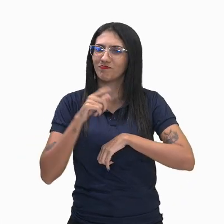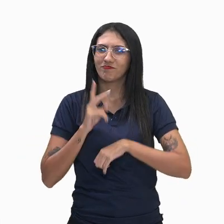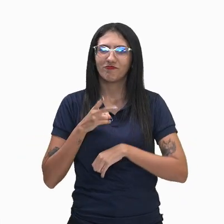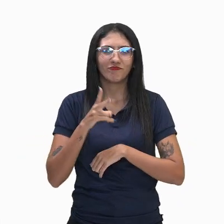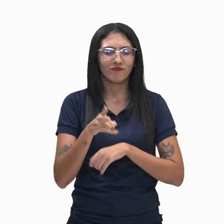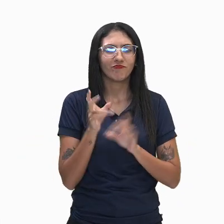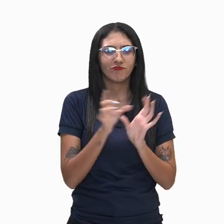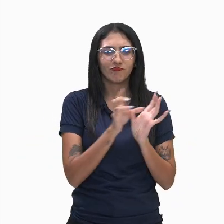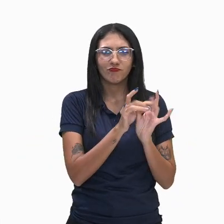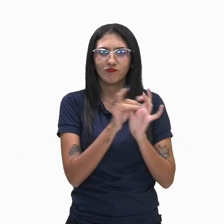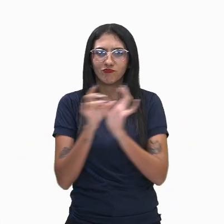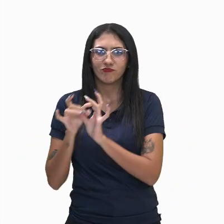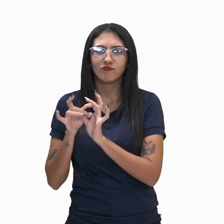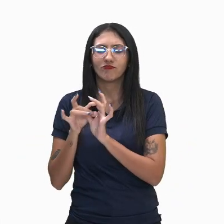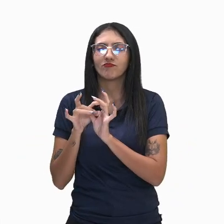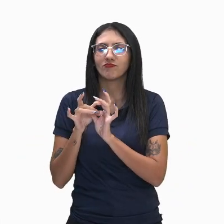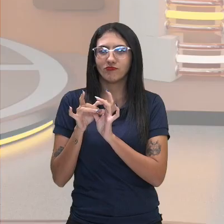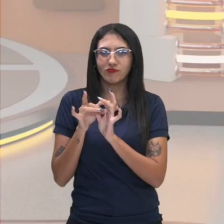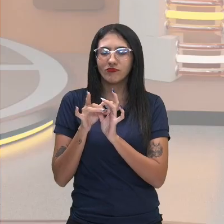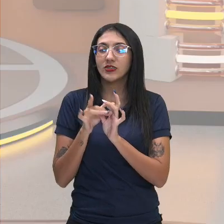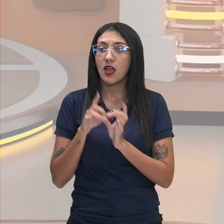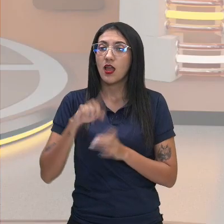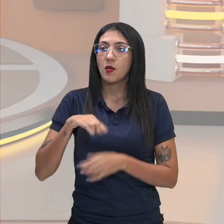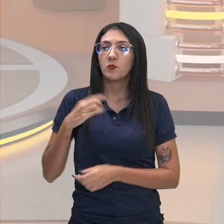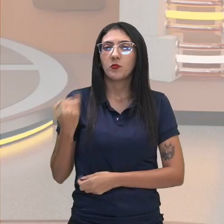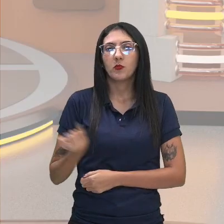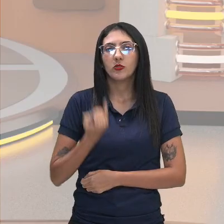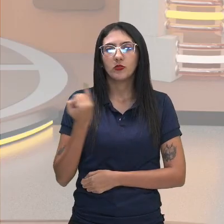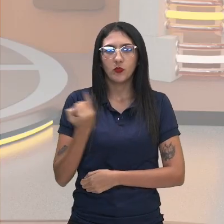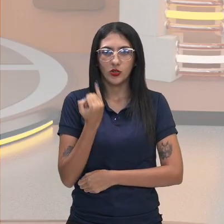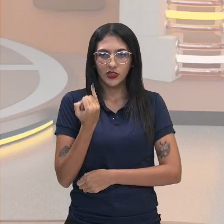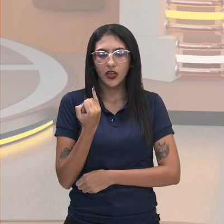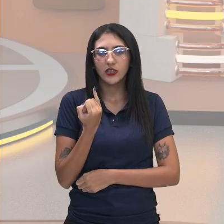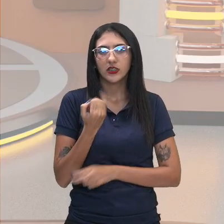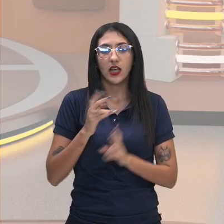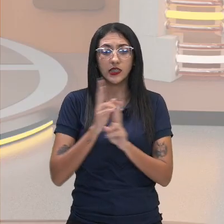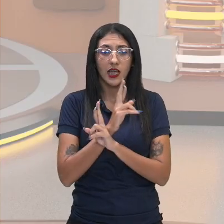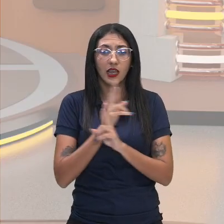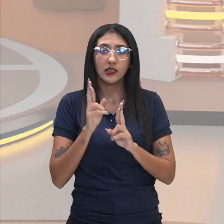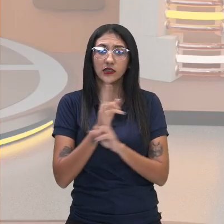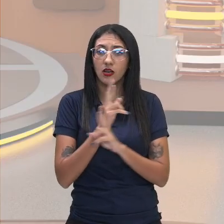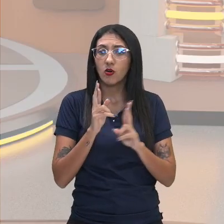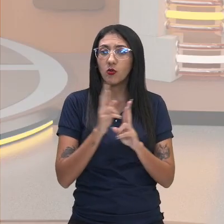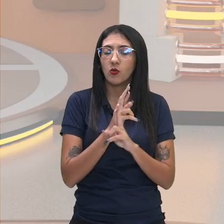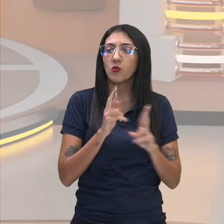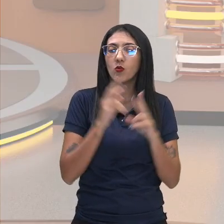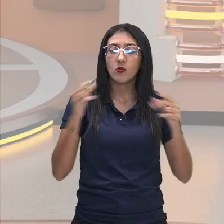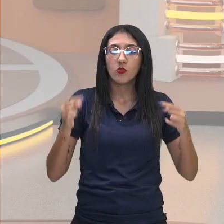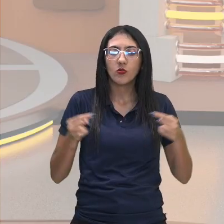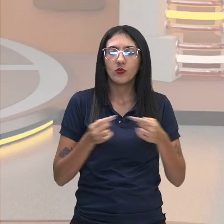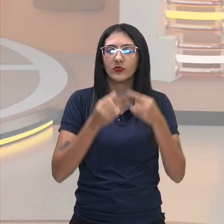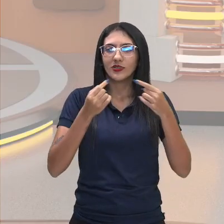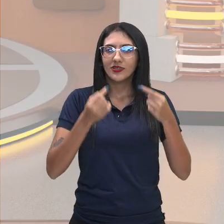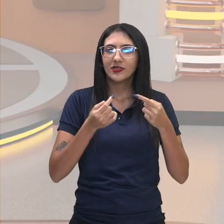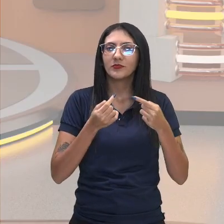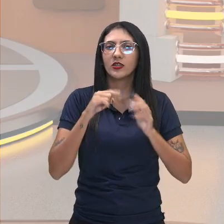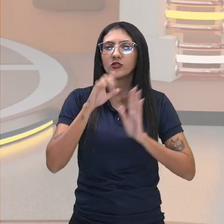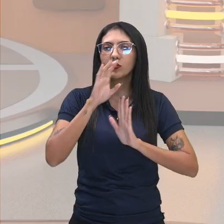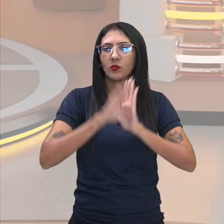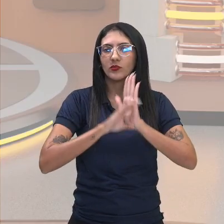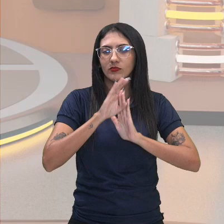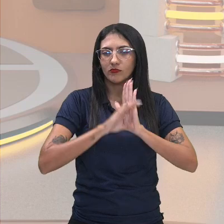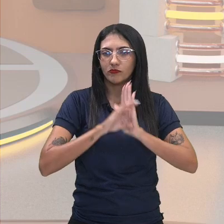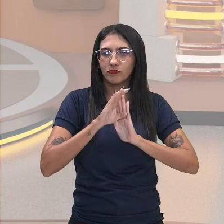dada. O tempo e a história, essa relação entre ambos, né, ela é uma